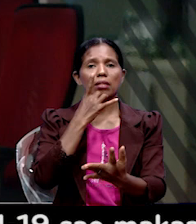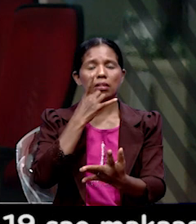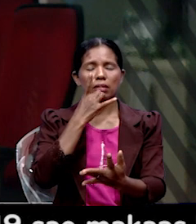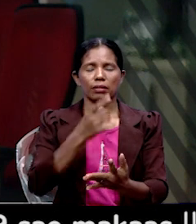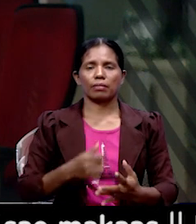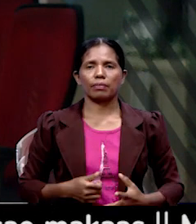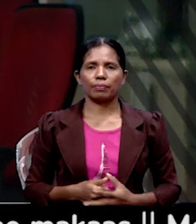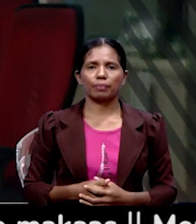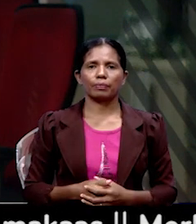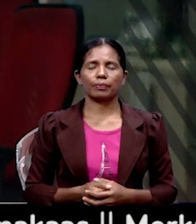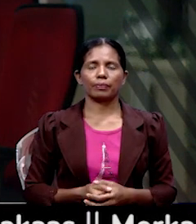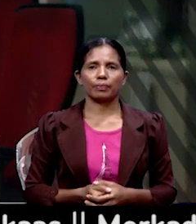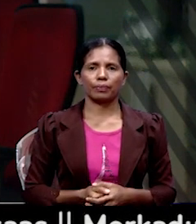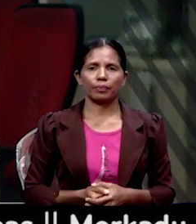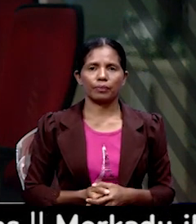eletrisidade.